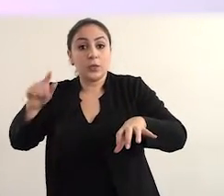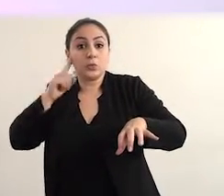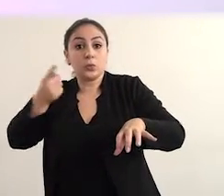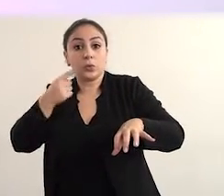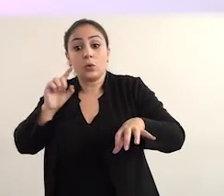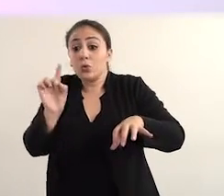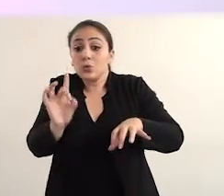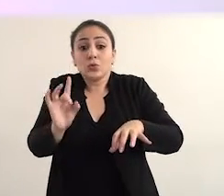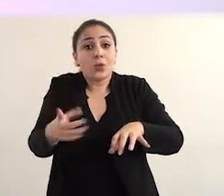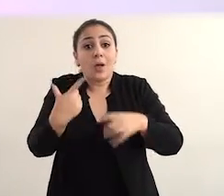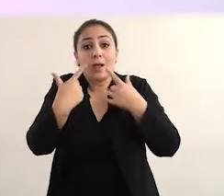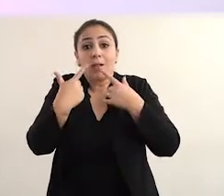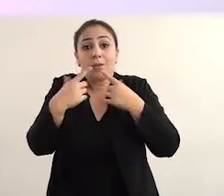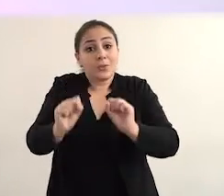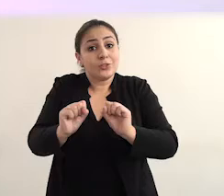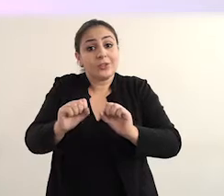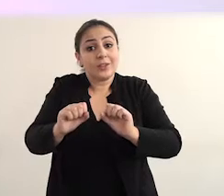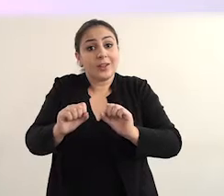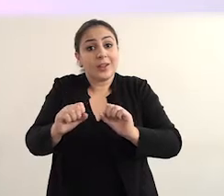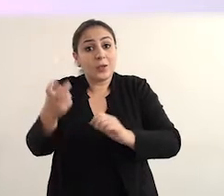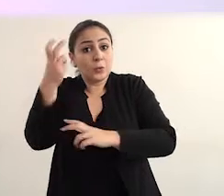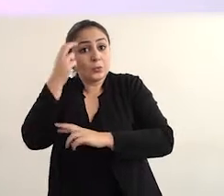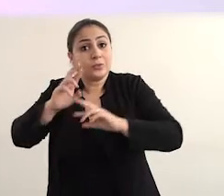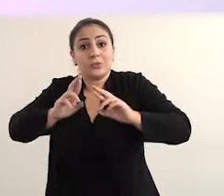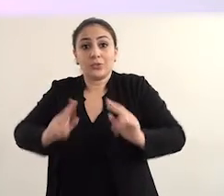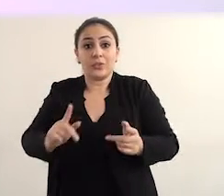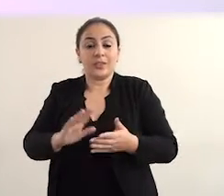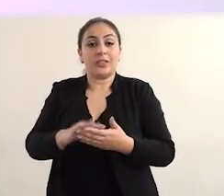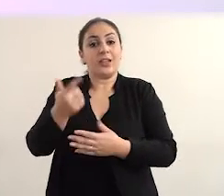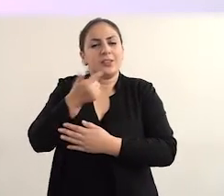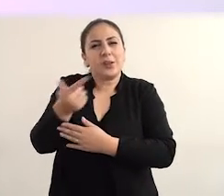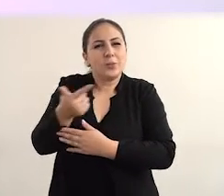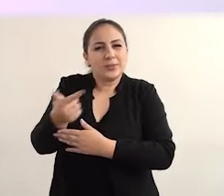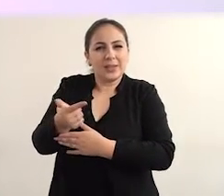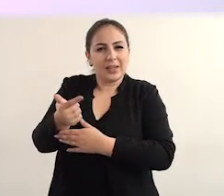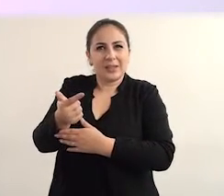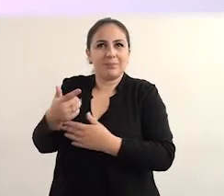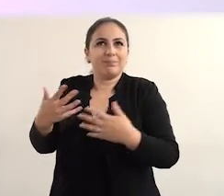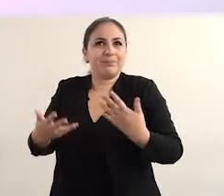questão da língua, da cultura. Ele não tem